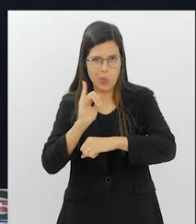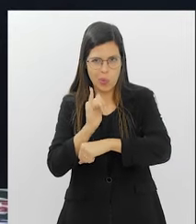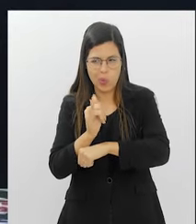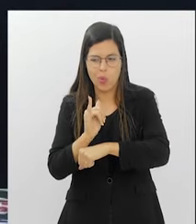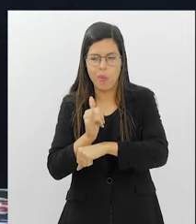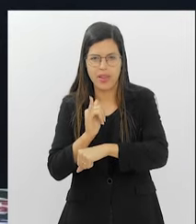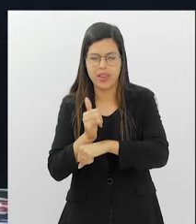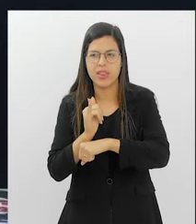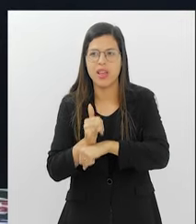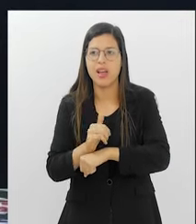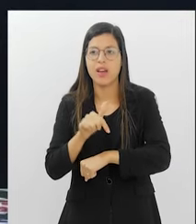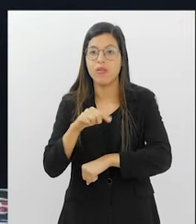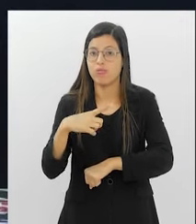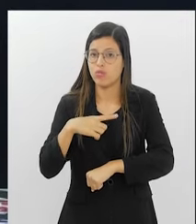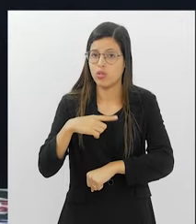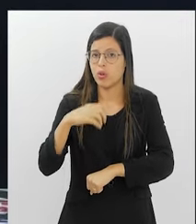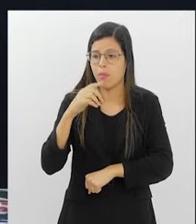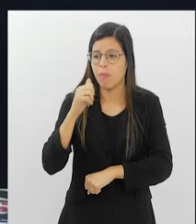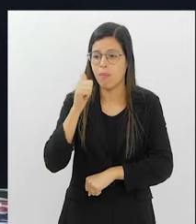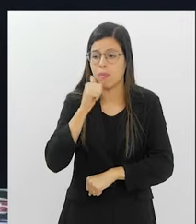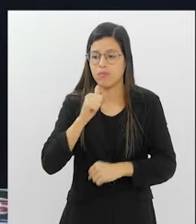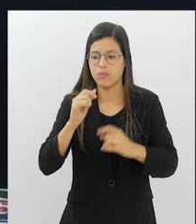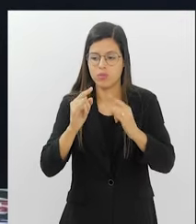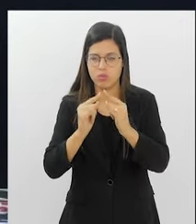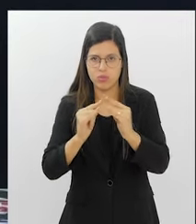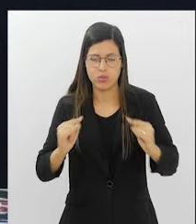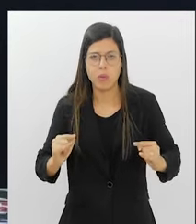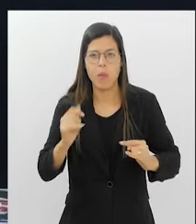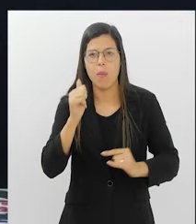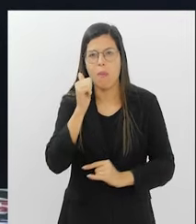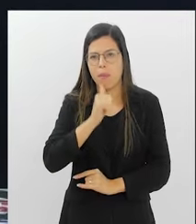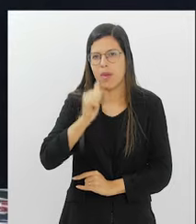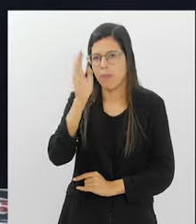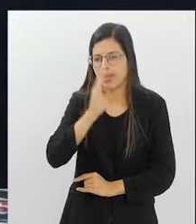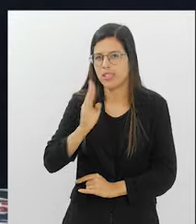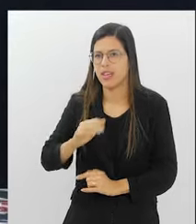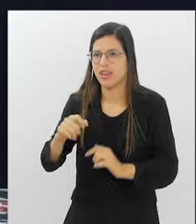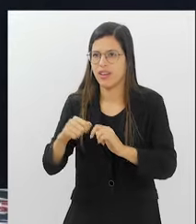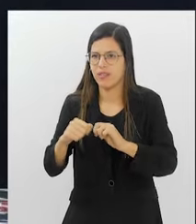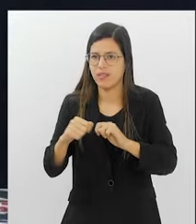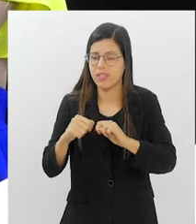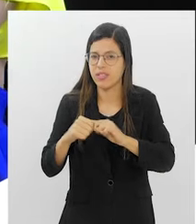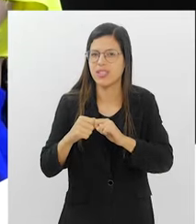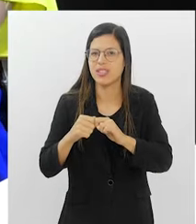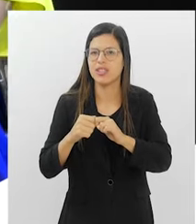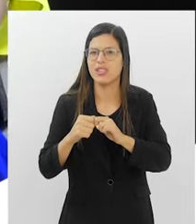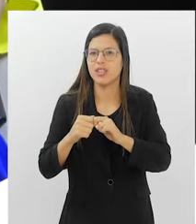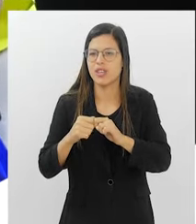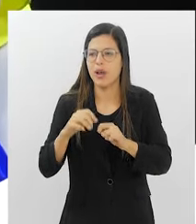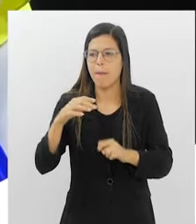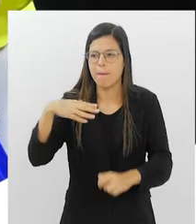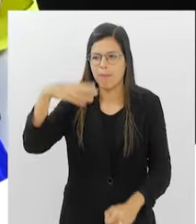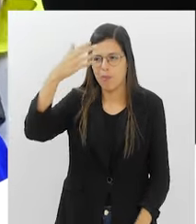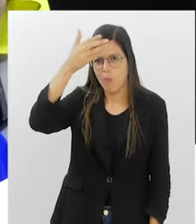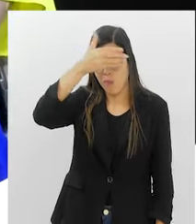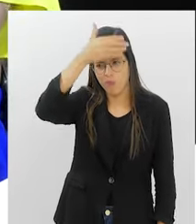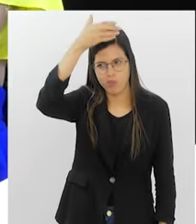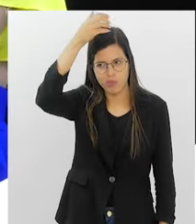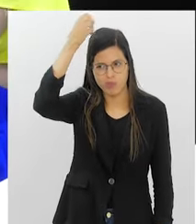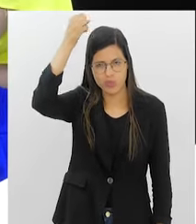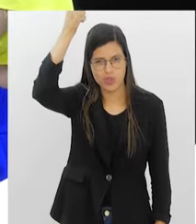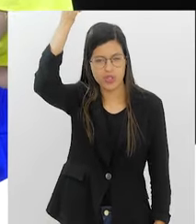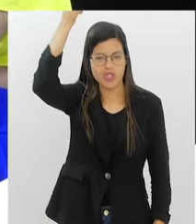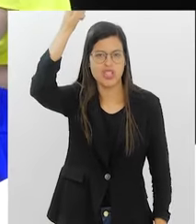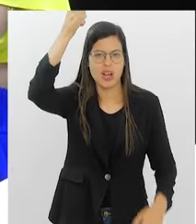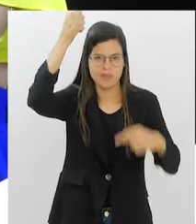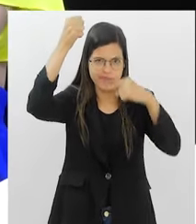tinha assistido um documentário sobre ccul de solei e tinha uma brasileira que faz chama se esforço capilar S Sim foi maravilhos Fi gente para puxar